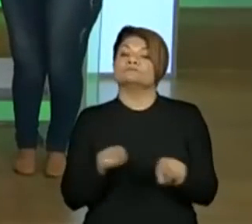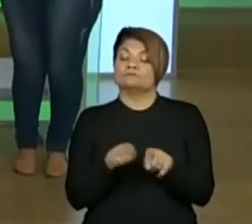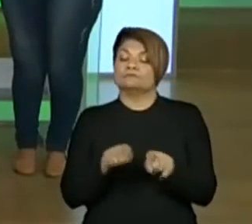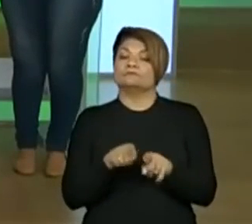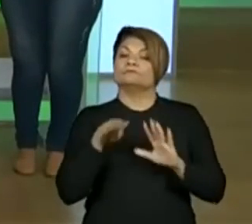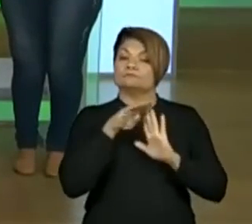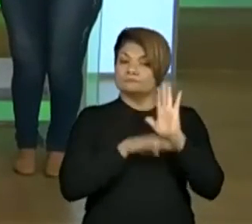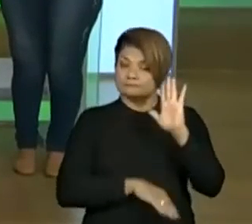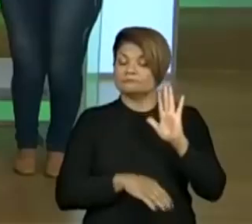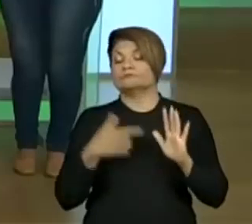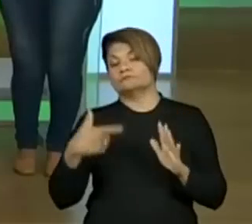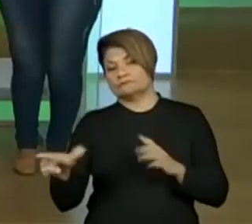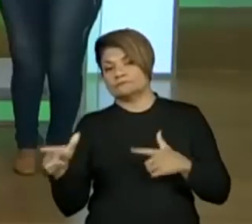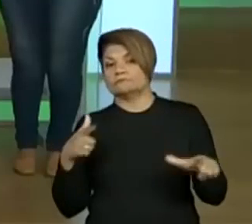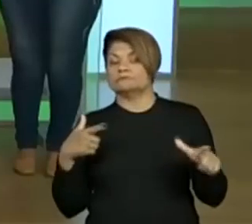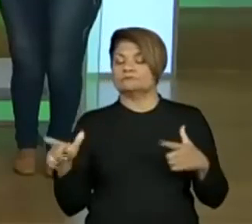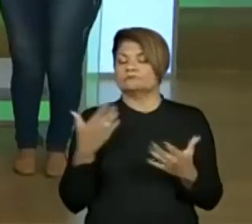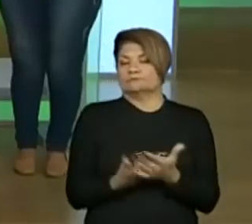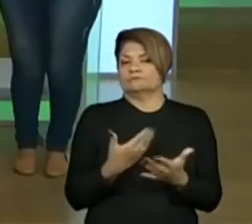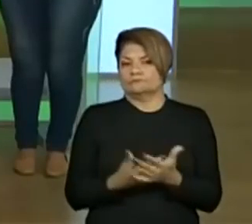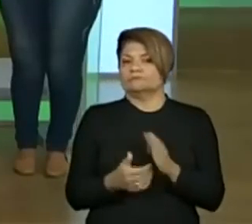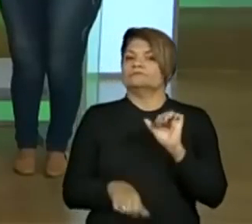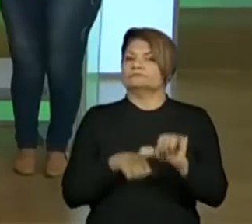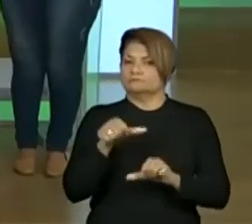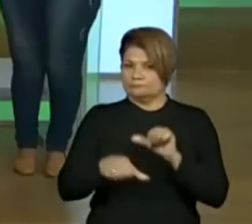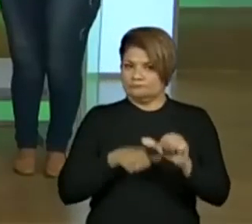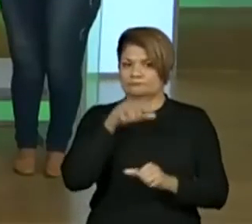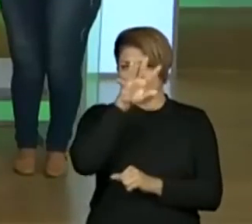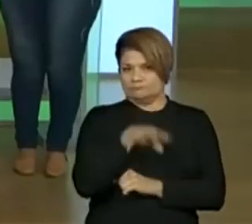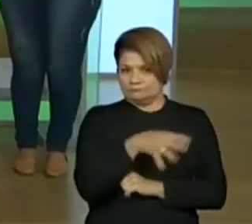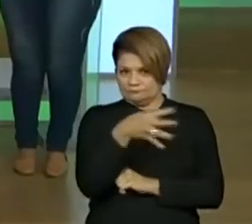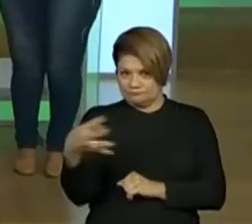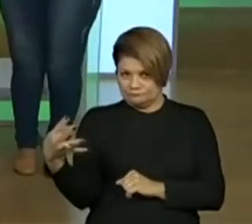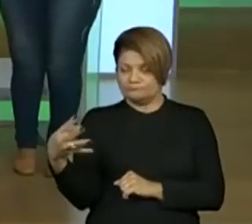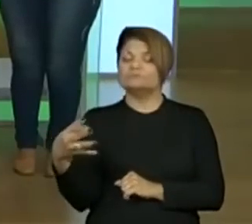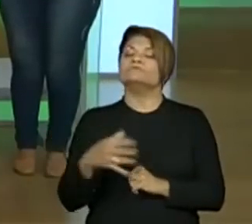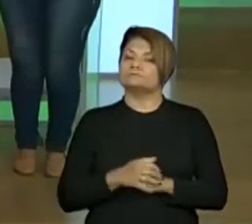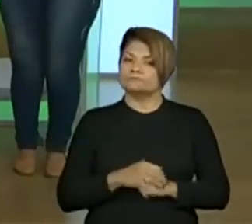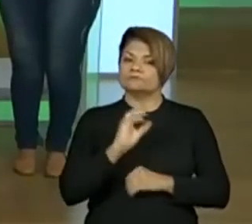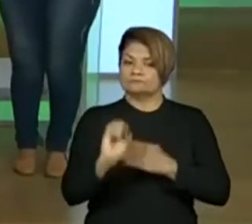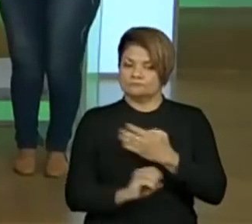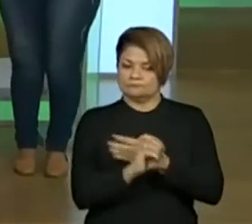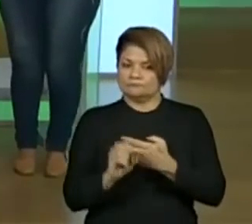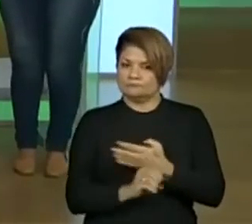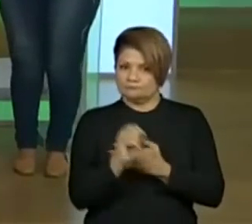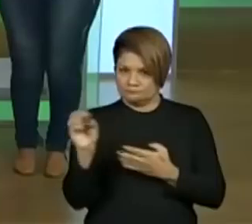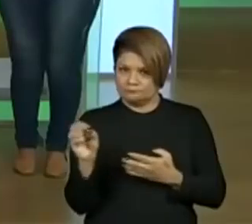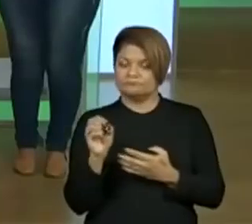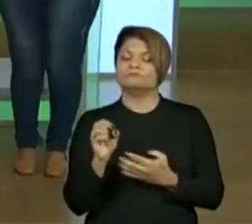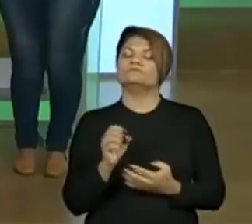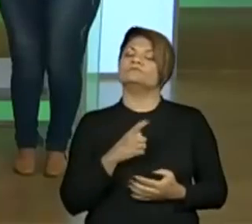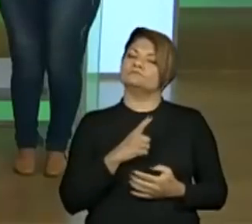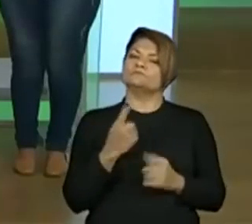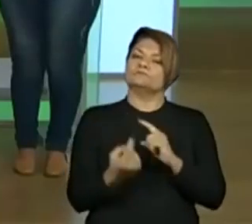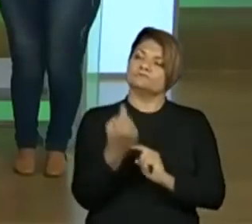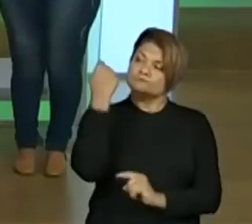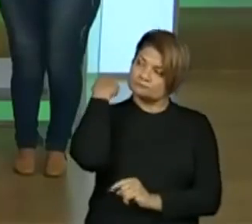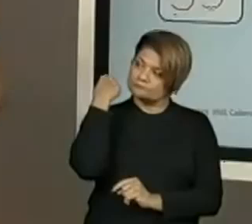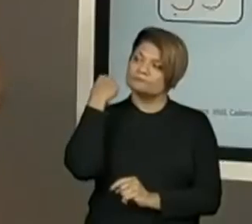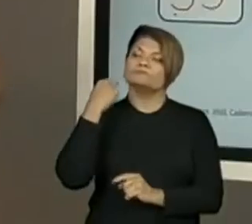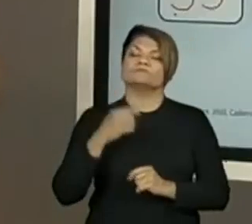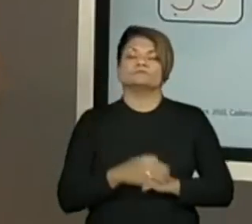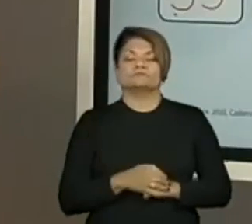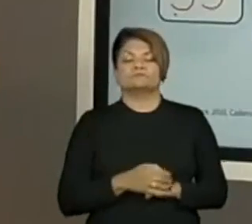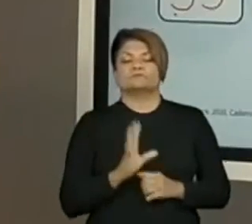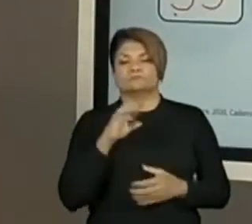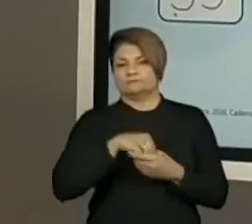das outras aulas. Então, modifica-se a grade das aulas do Centro de Mídia para atender a retomada de conteúdos. Isso aí,